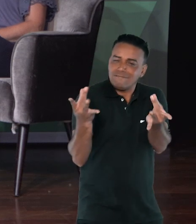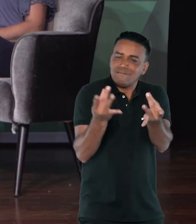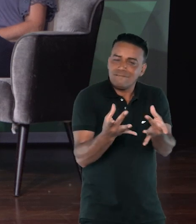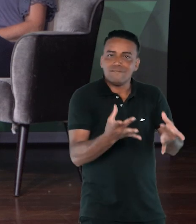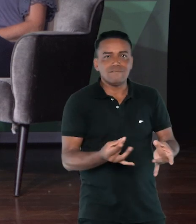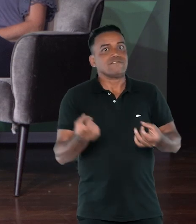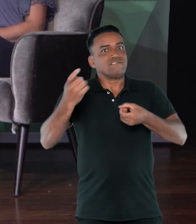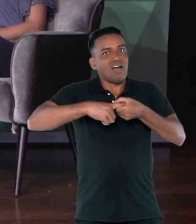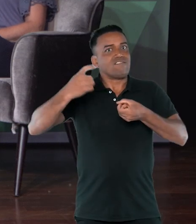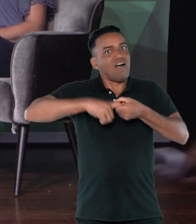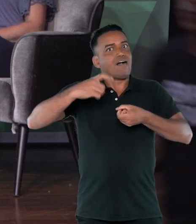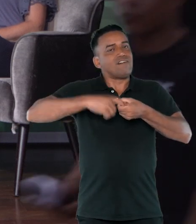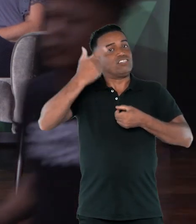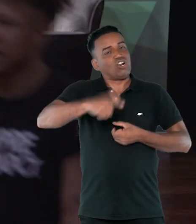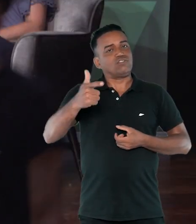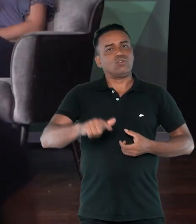Aqui.